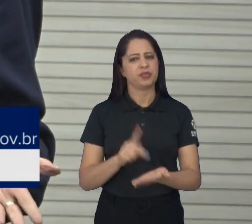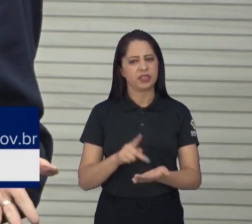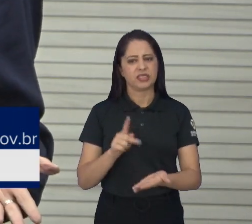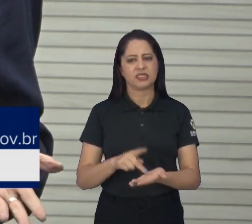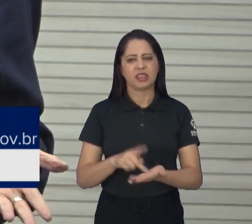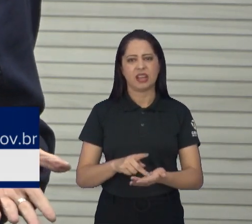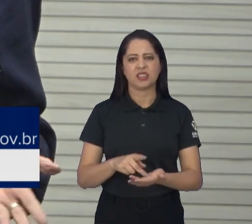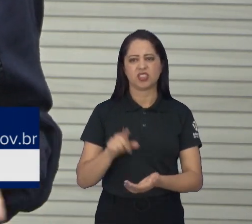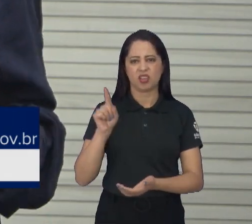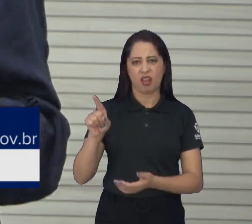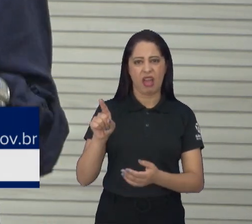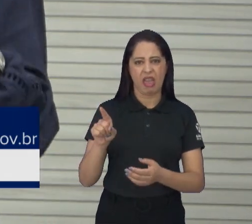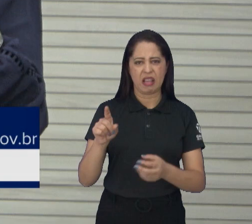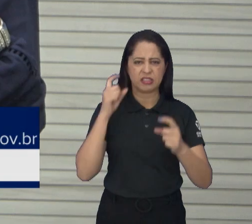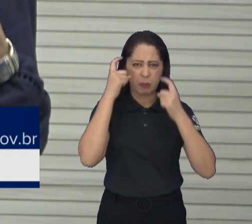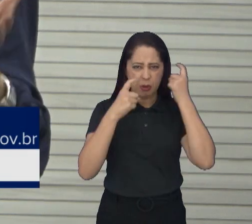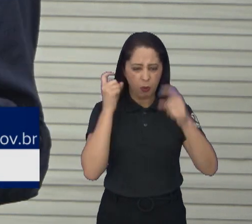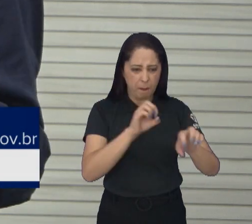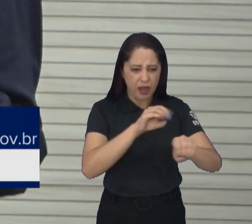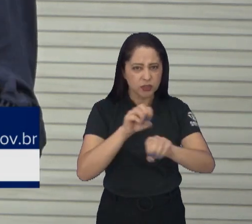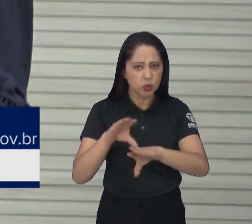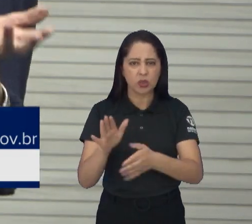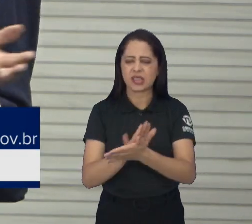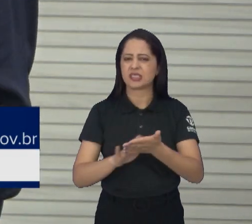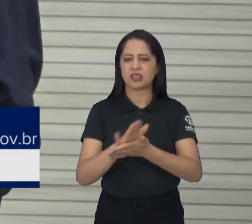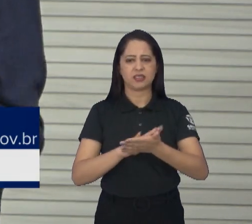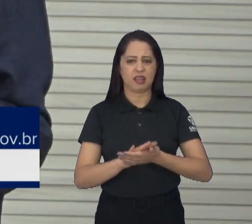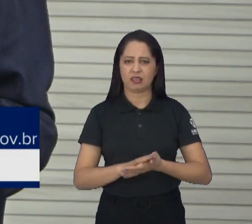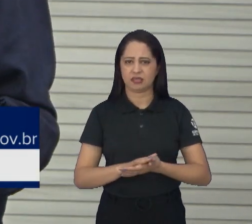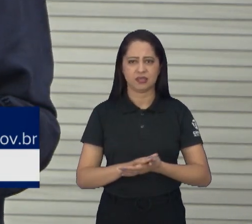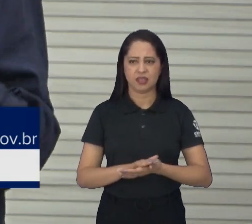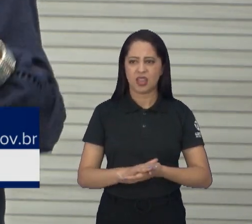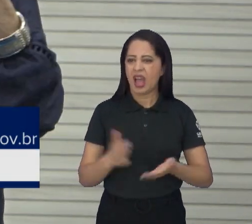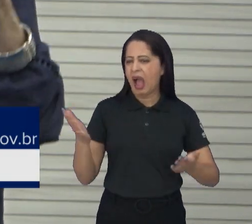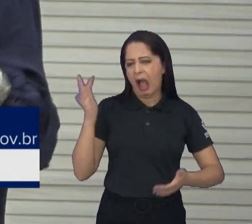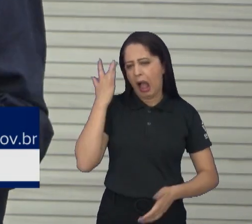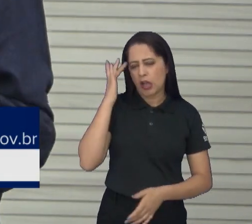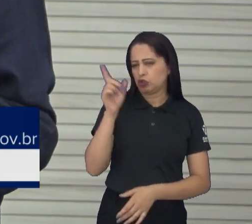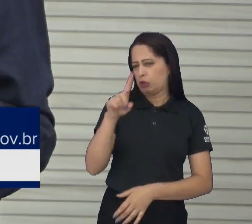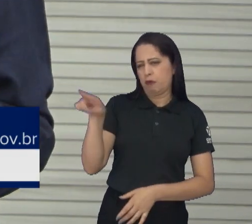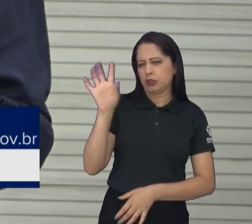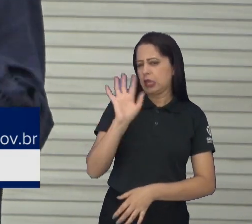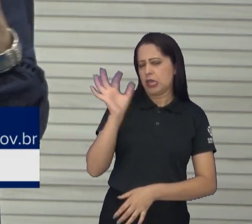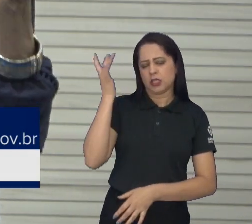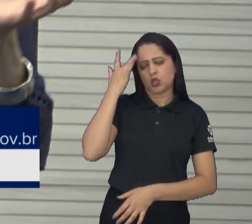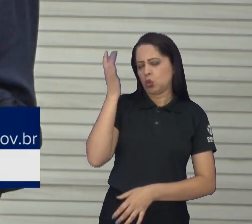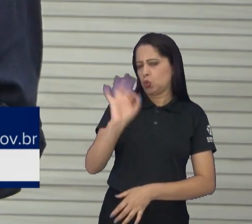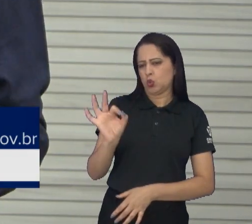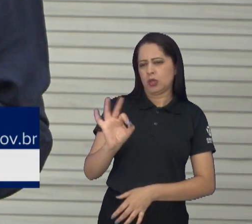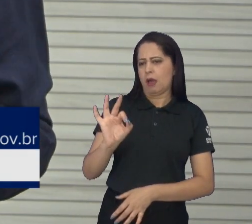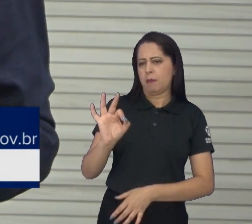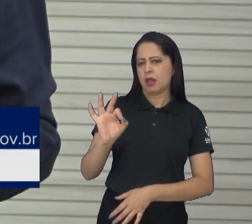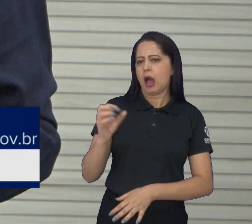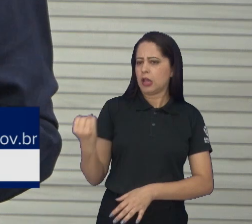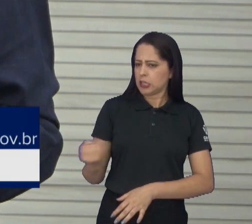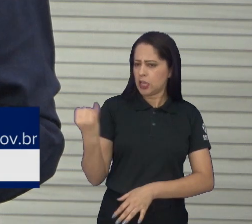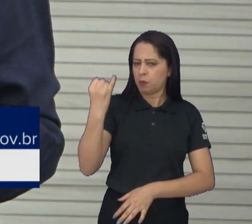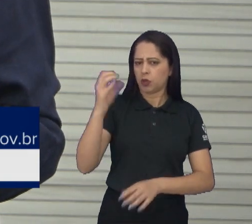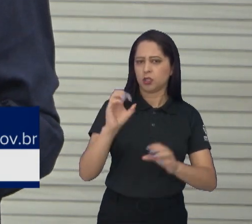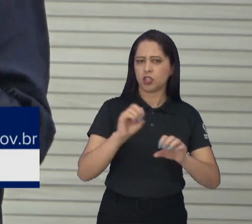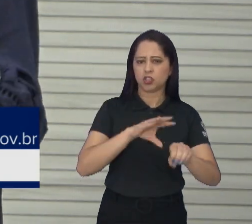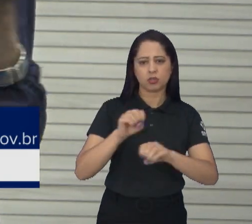deram valor para a educação. Eles acham que não sabem nem da importância que a educação é para uma nação. Eles acham que isso é papo de